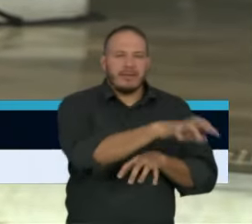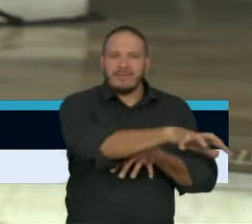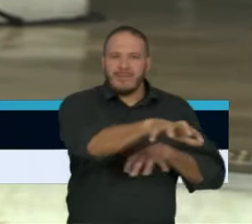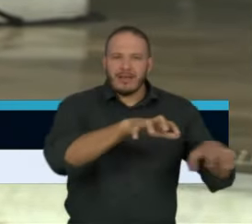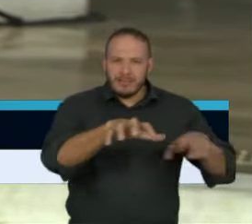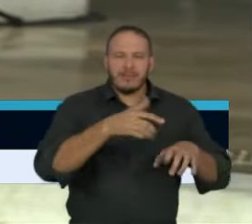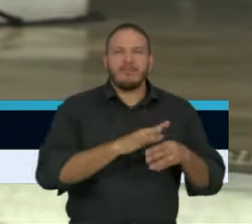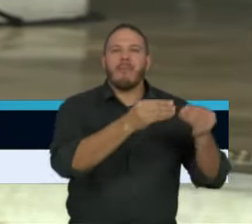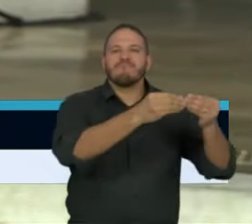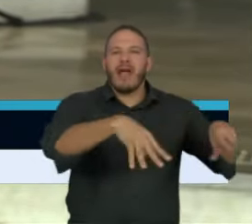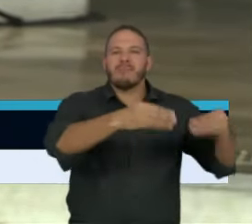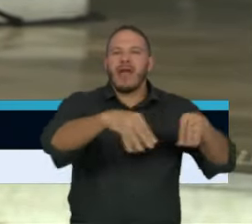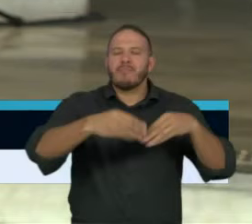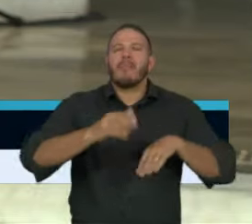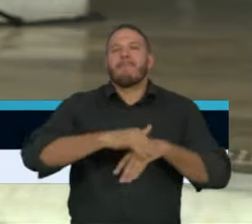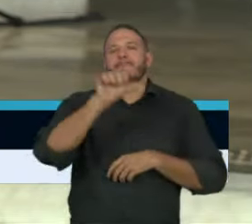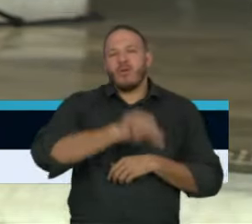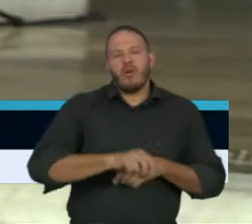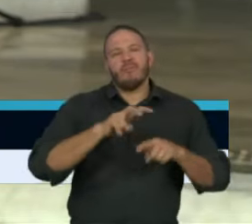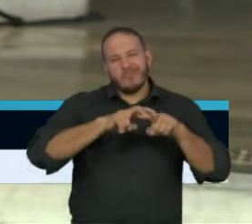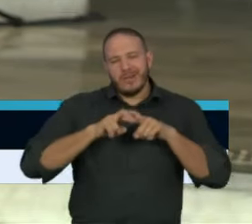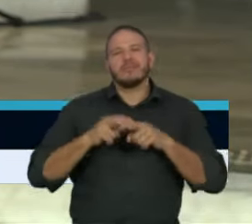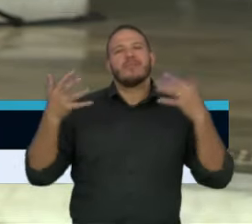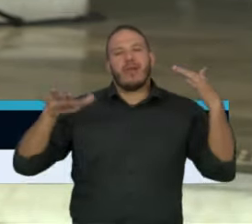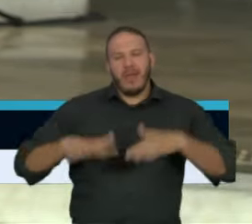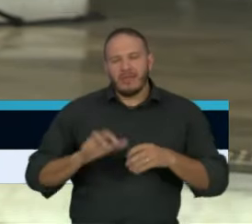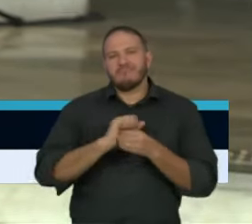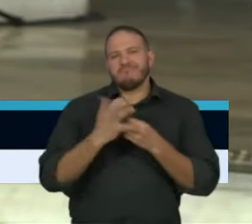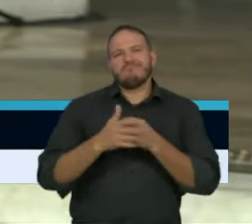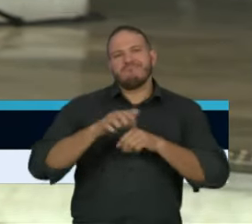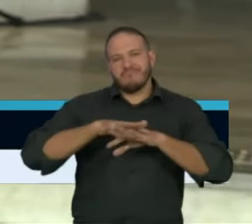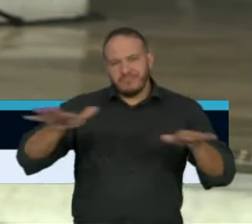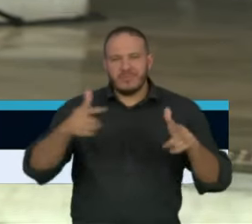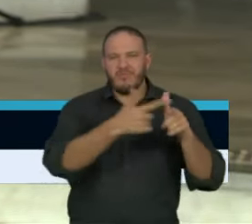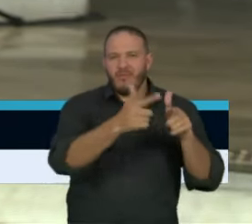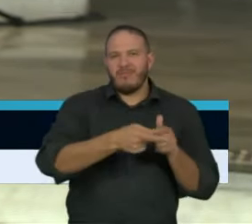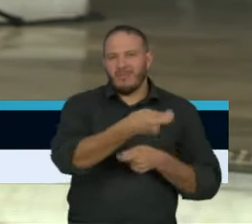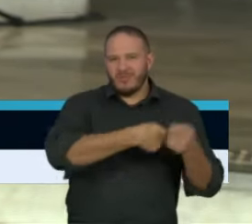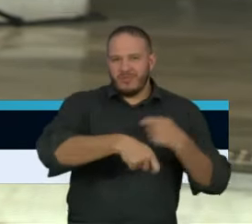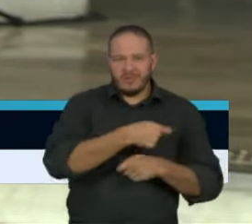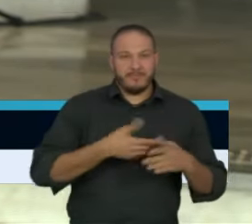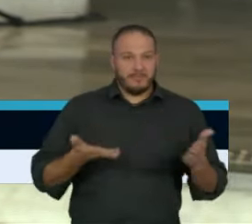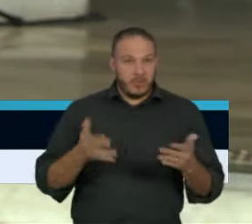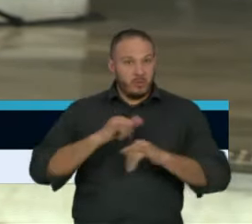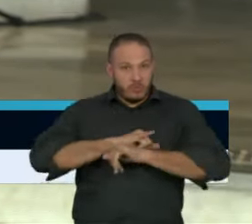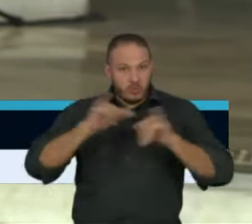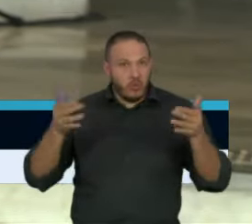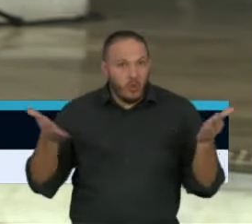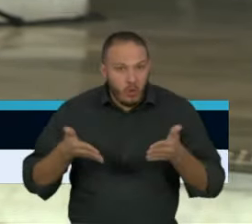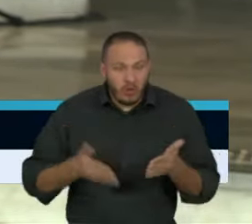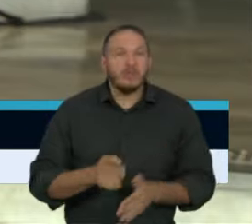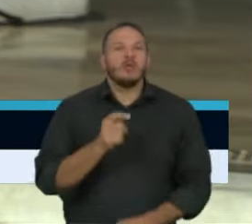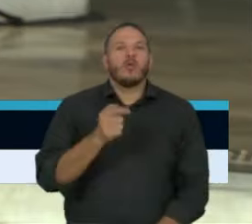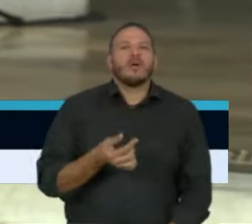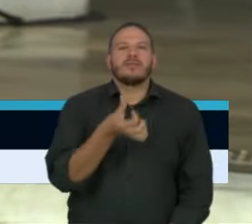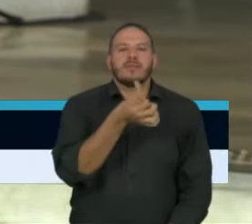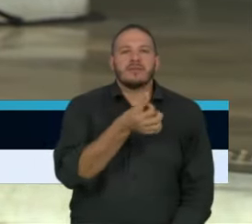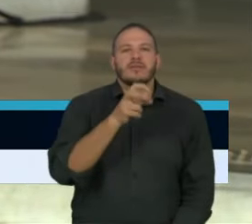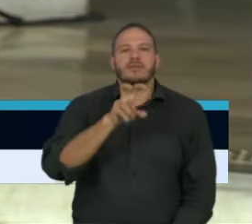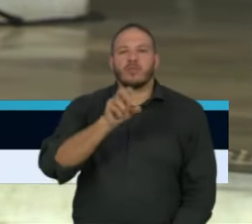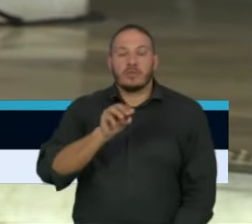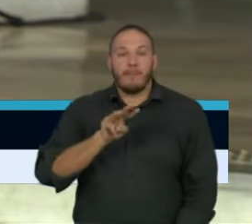pela crise gerada pela pandemia do coronavírus. Com o anúncio de hoje, nós chegamos a quase 650 milhões